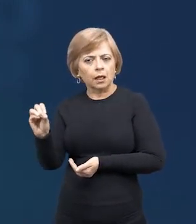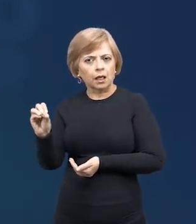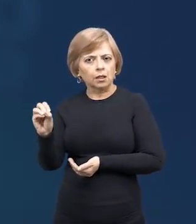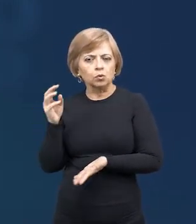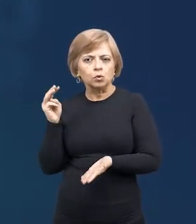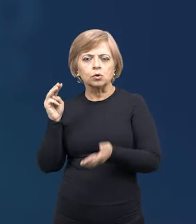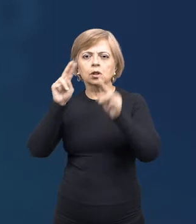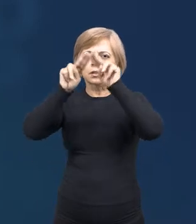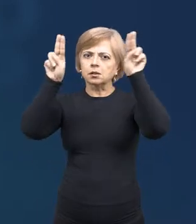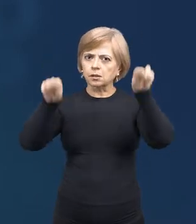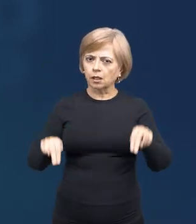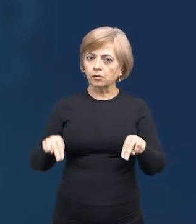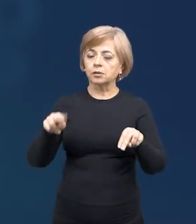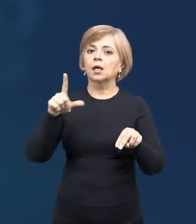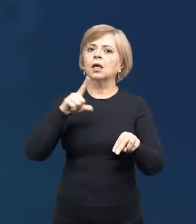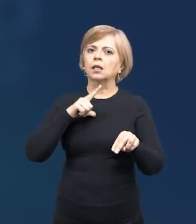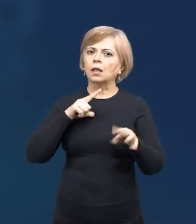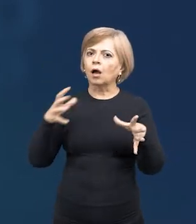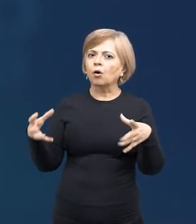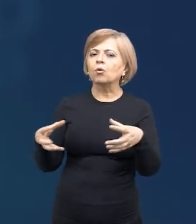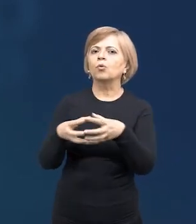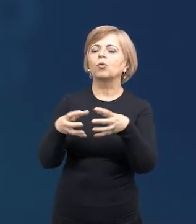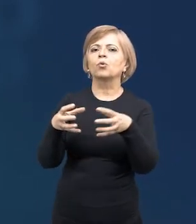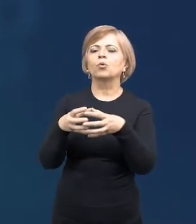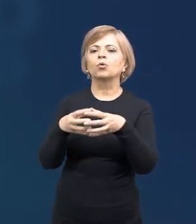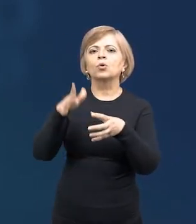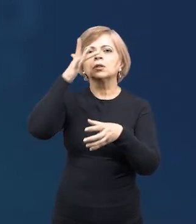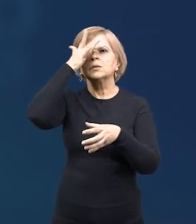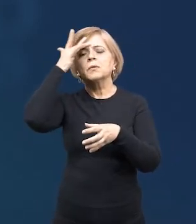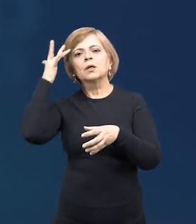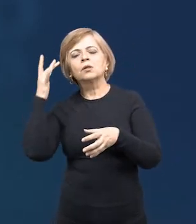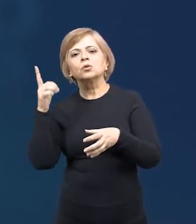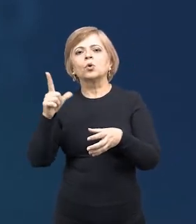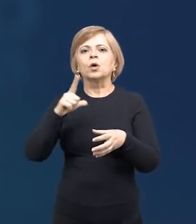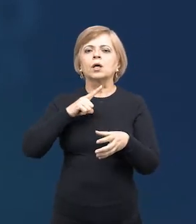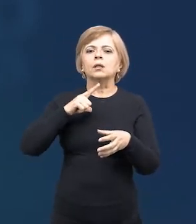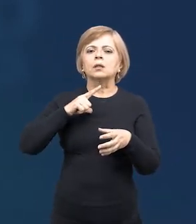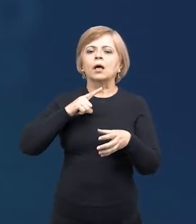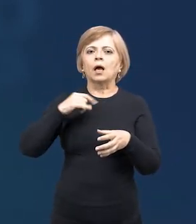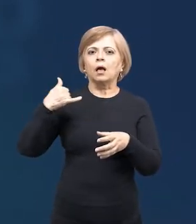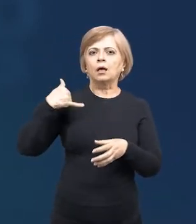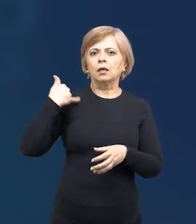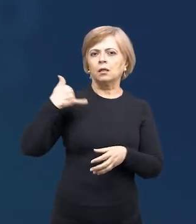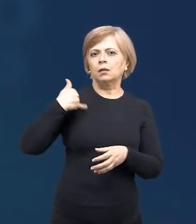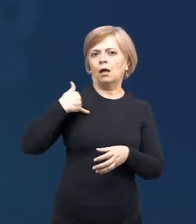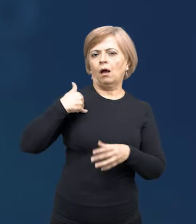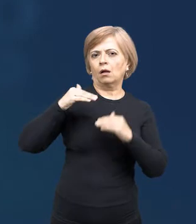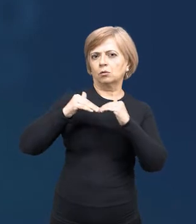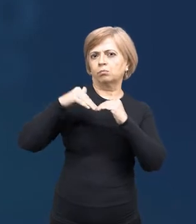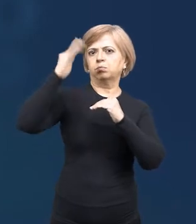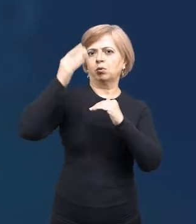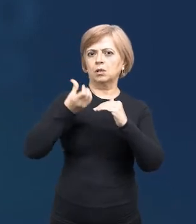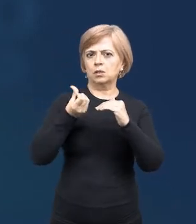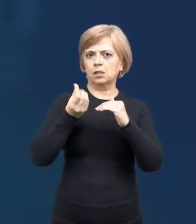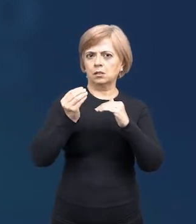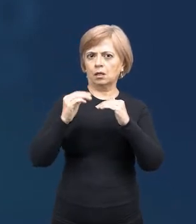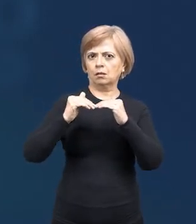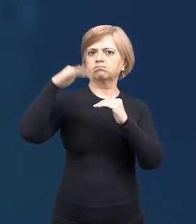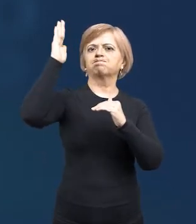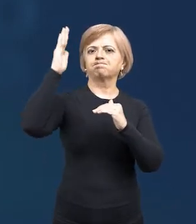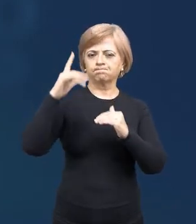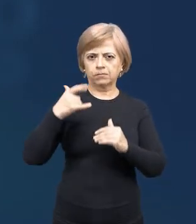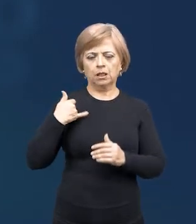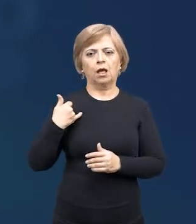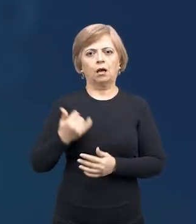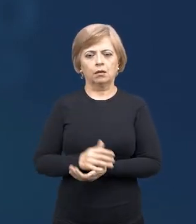membros e servidores que estão naquele grupo de pessoas que estão acima de 60 anos de idade, tem 60